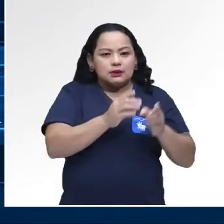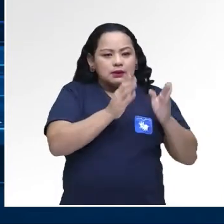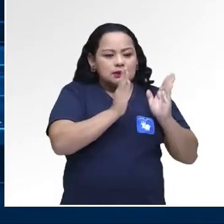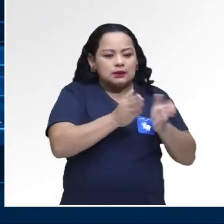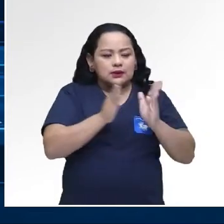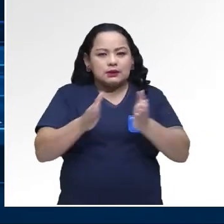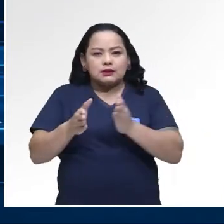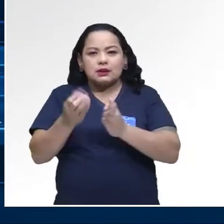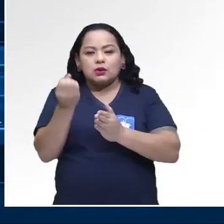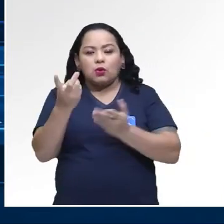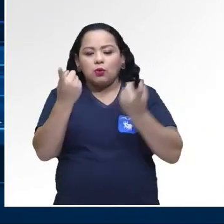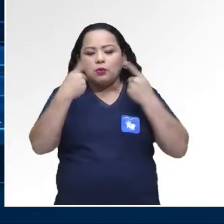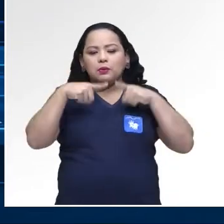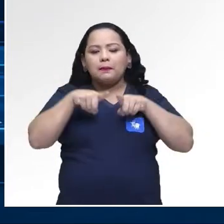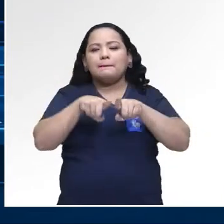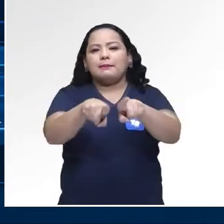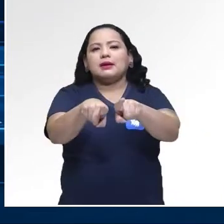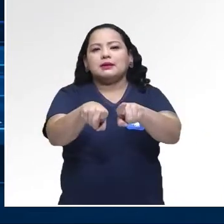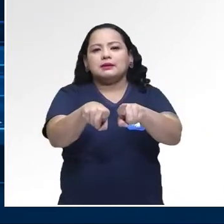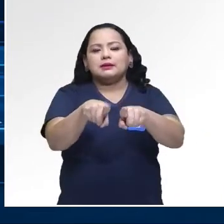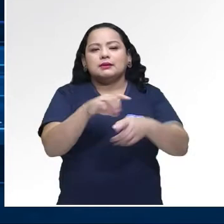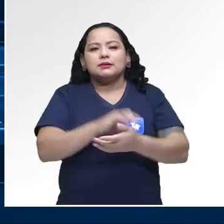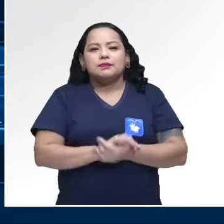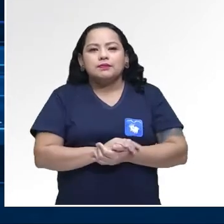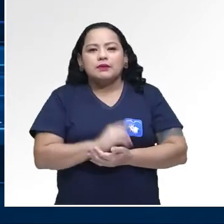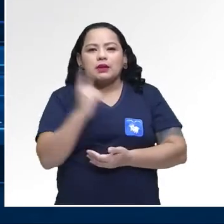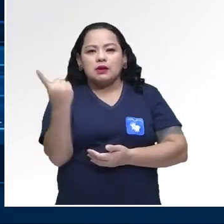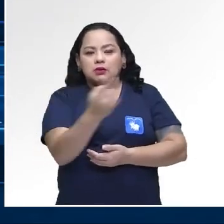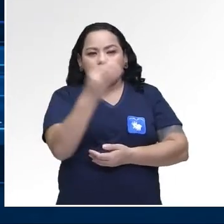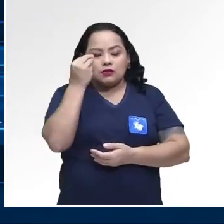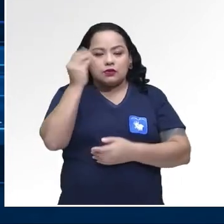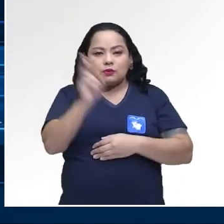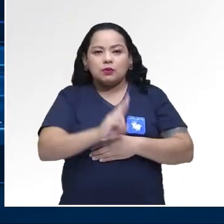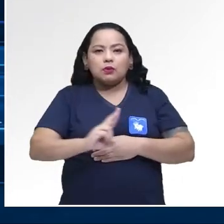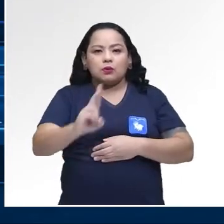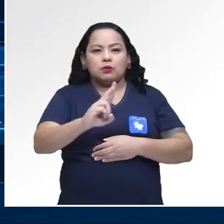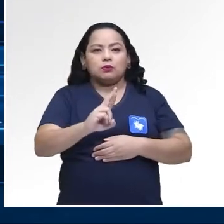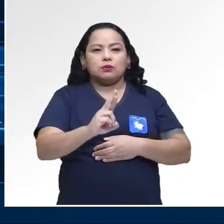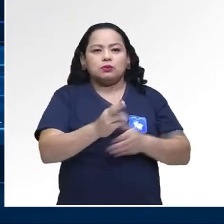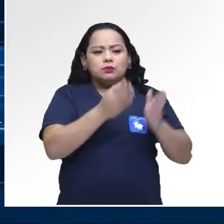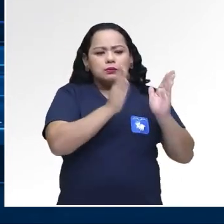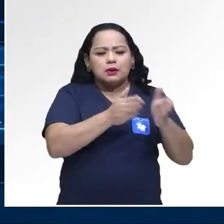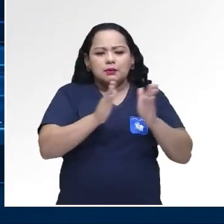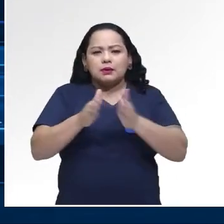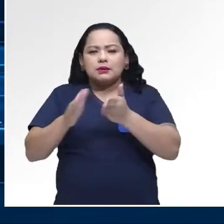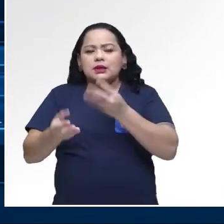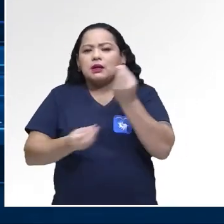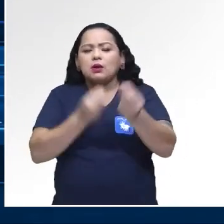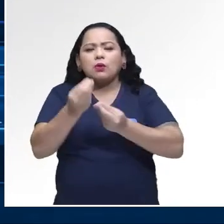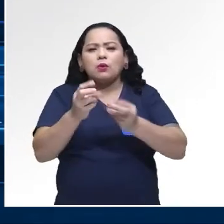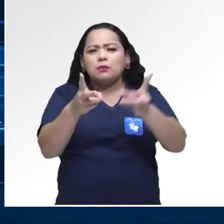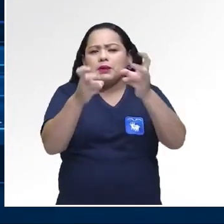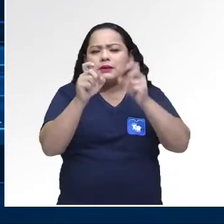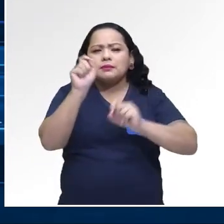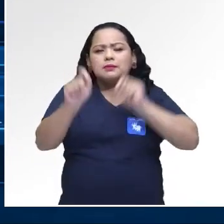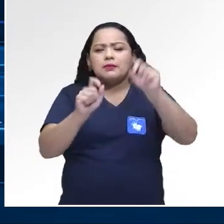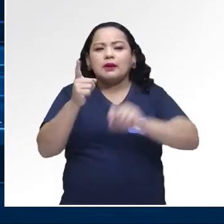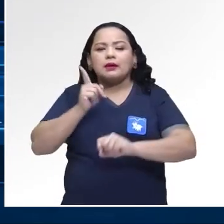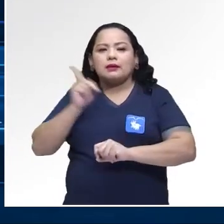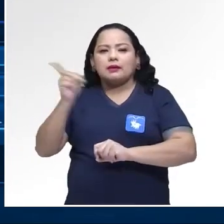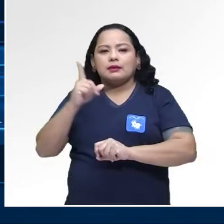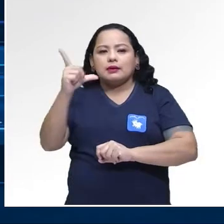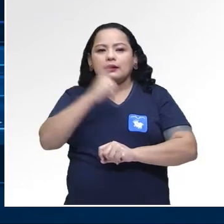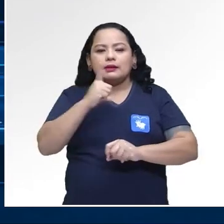circuito em paralelo. Aqui a gente observa uma representação do circuito em série. Então, o que a gente observa aqui? Que eu tenho a